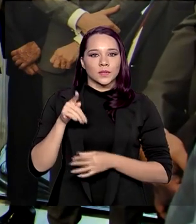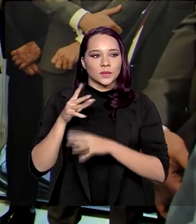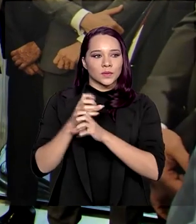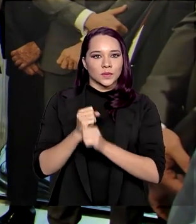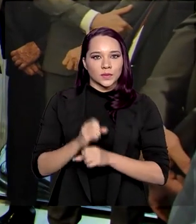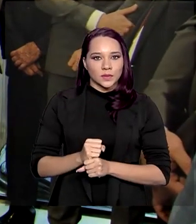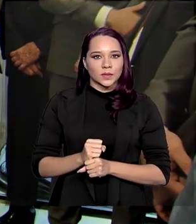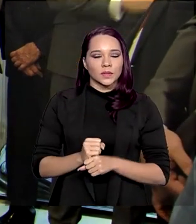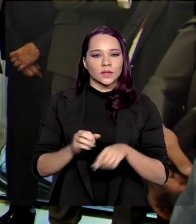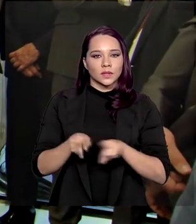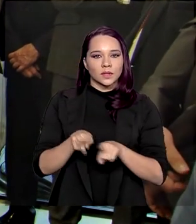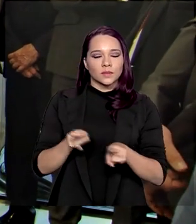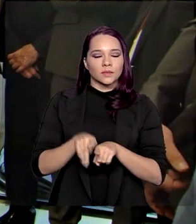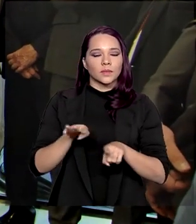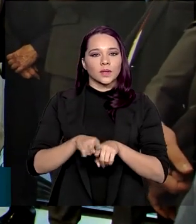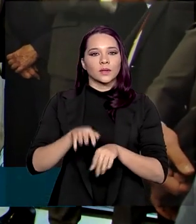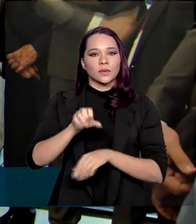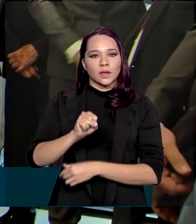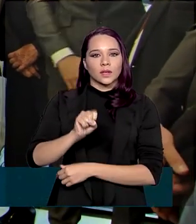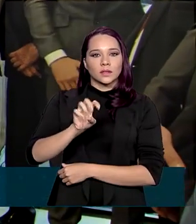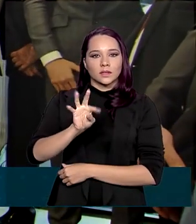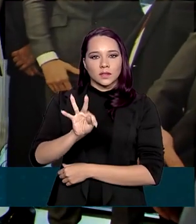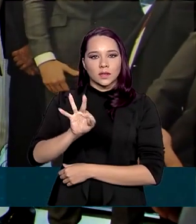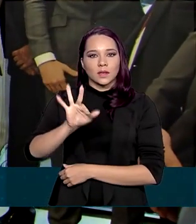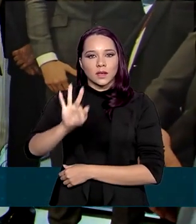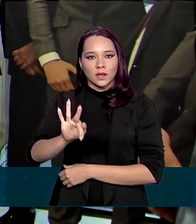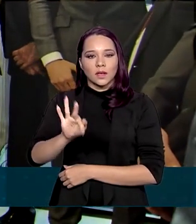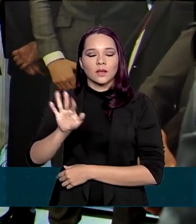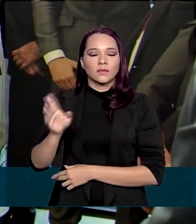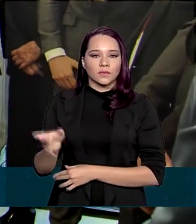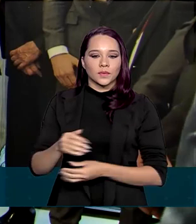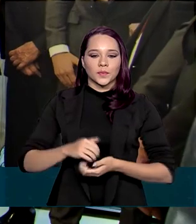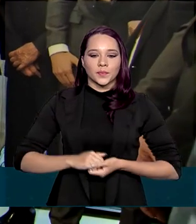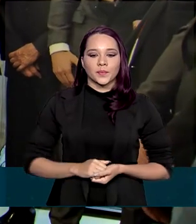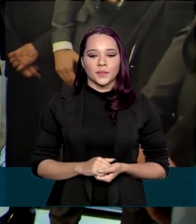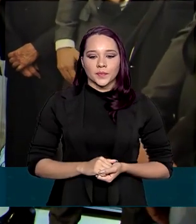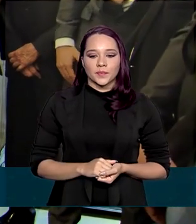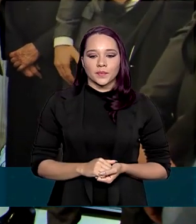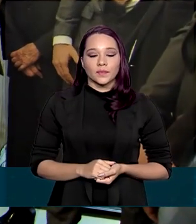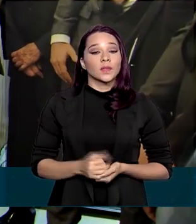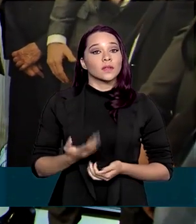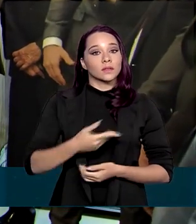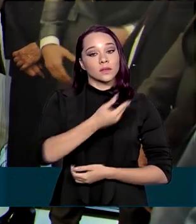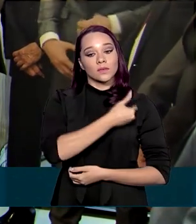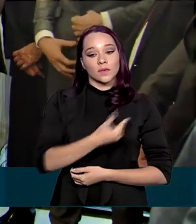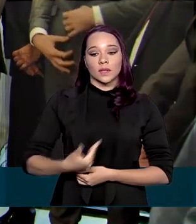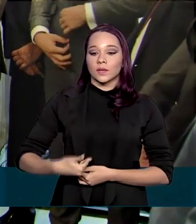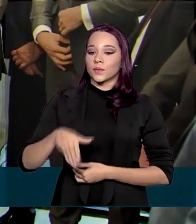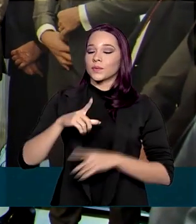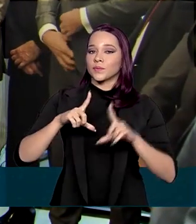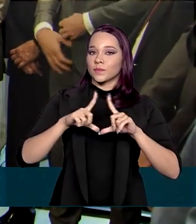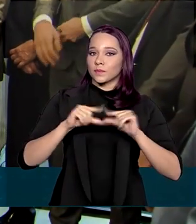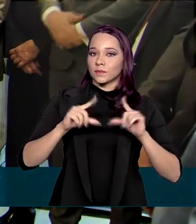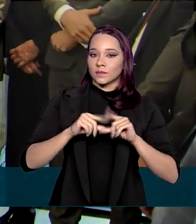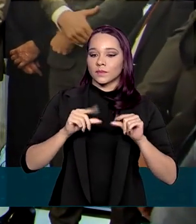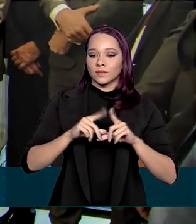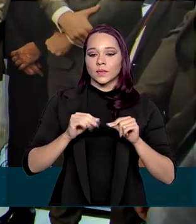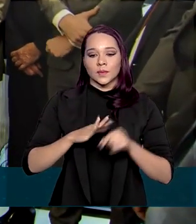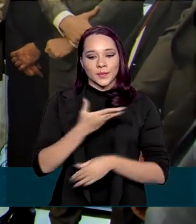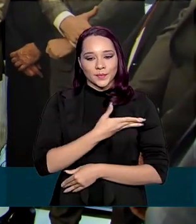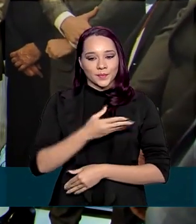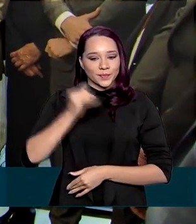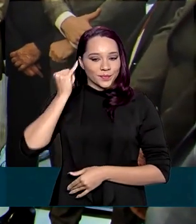ministro do Supremo Tribunal Federal, Dr. Gilmar Mendes, governador do Distrito Federal, meu amigo